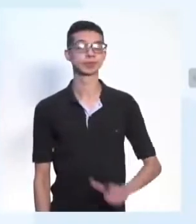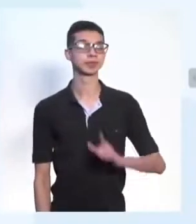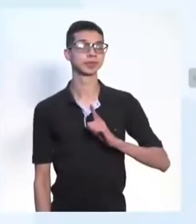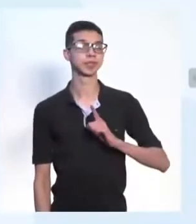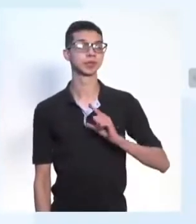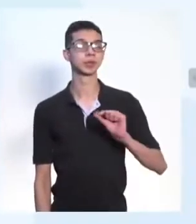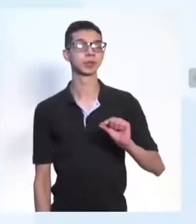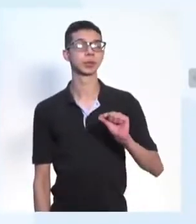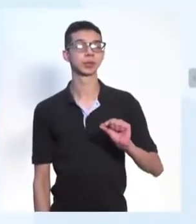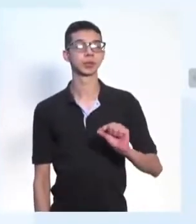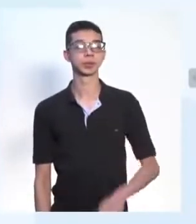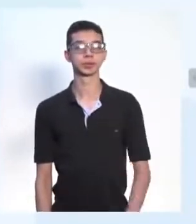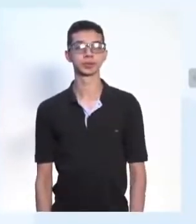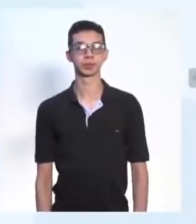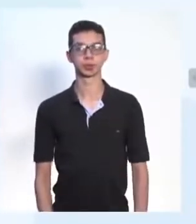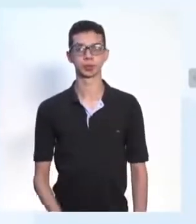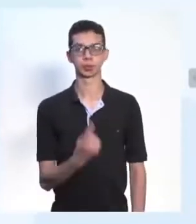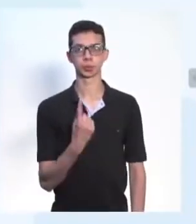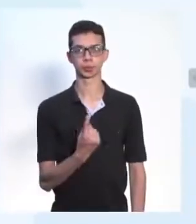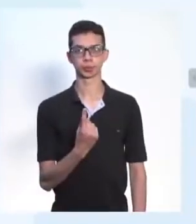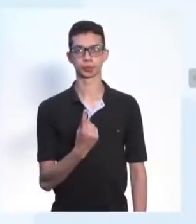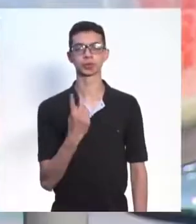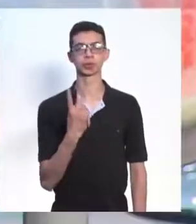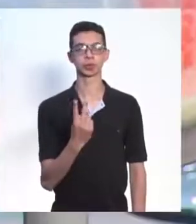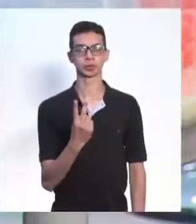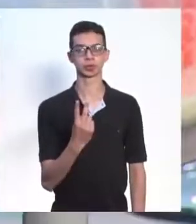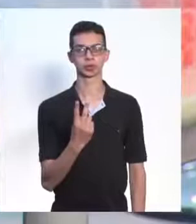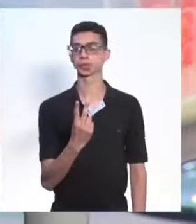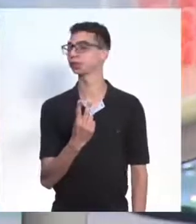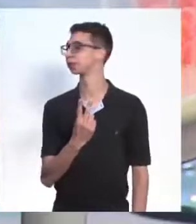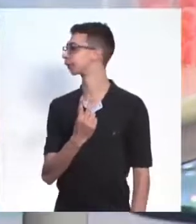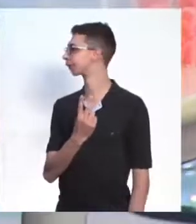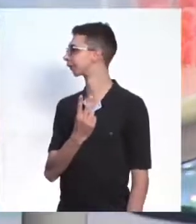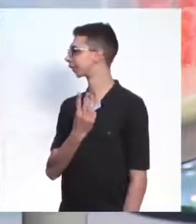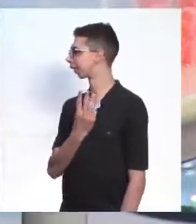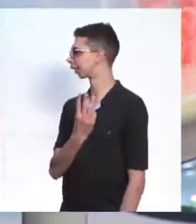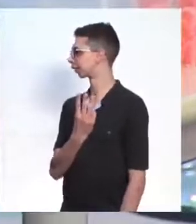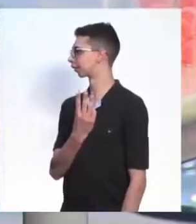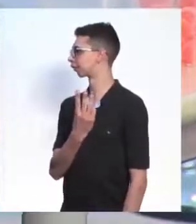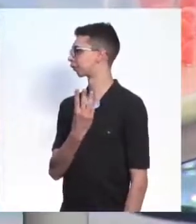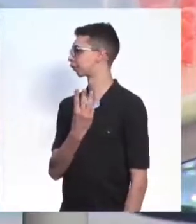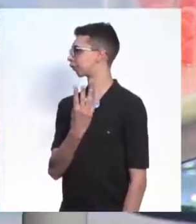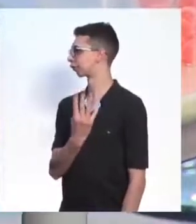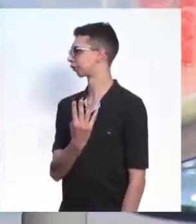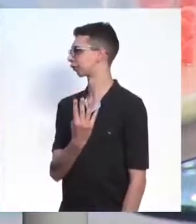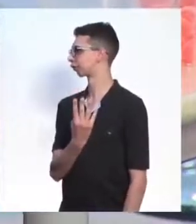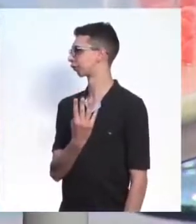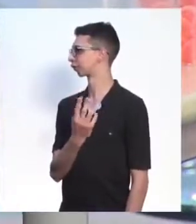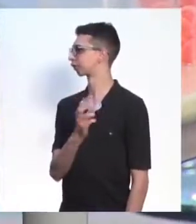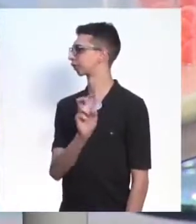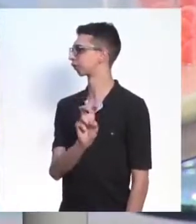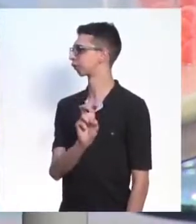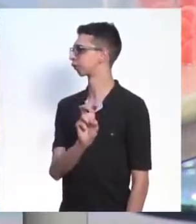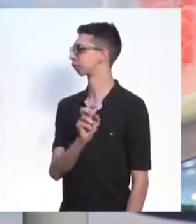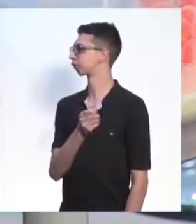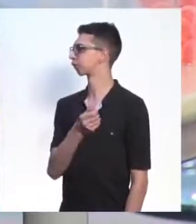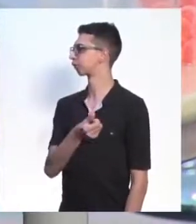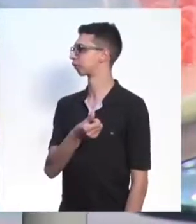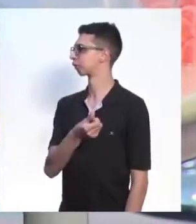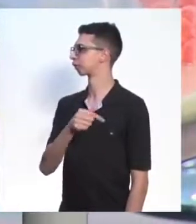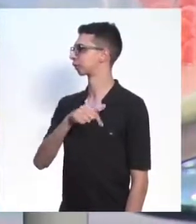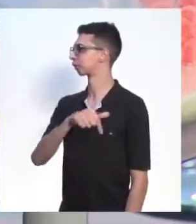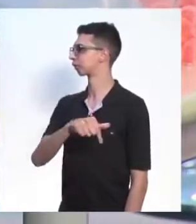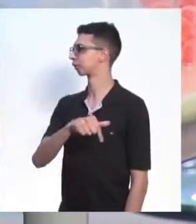temos 1, 2, 3, 4, 5,